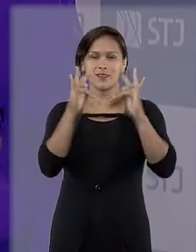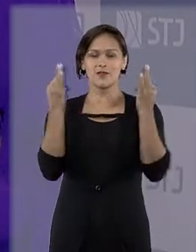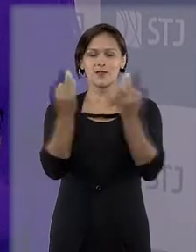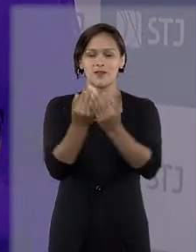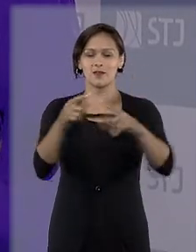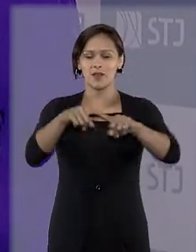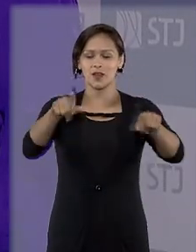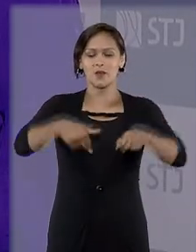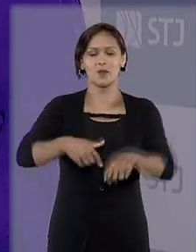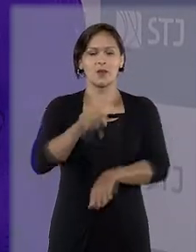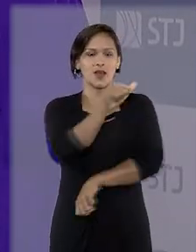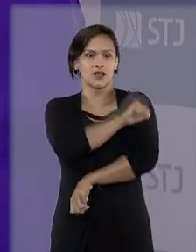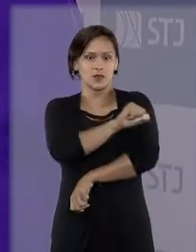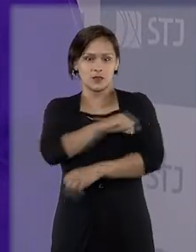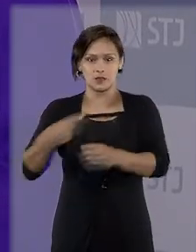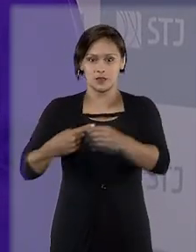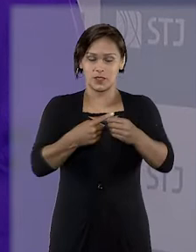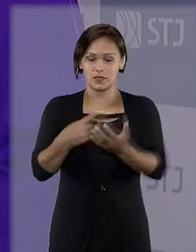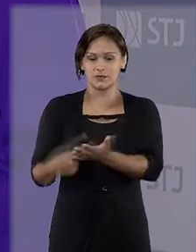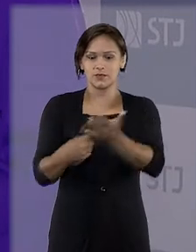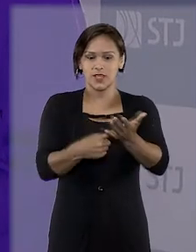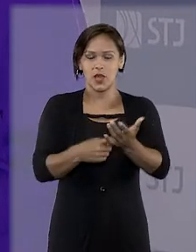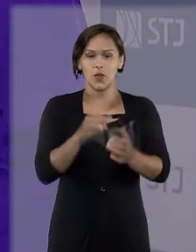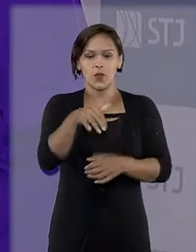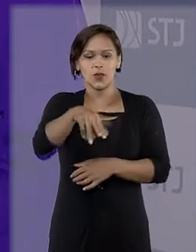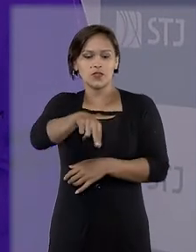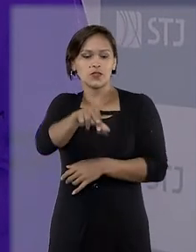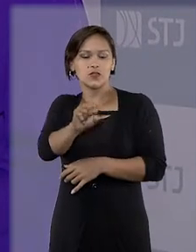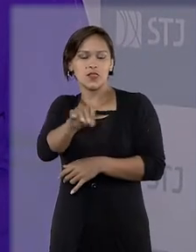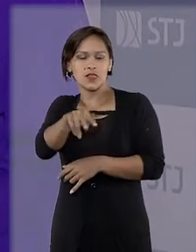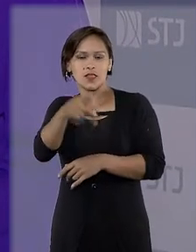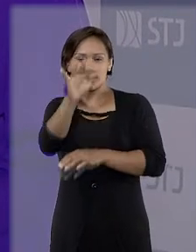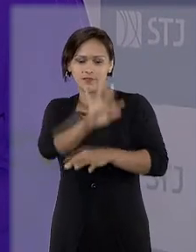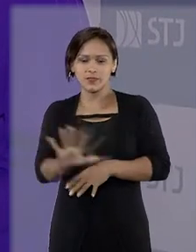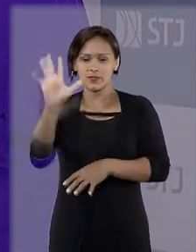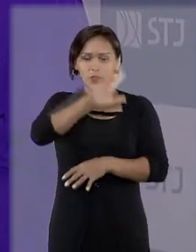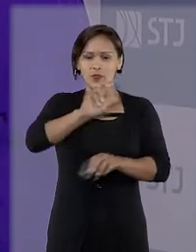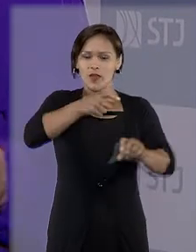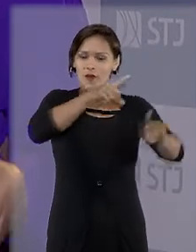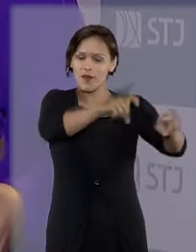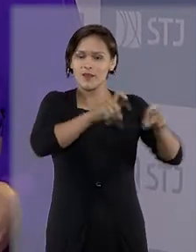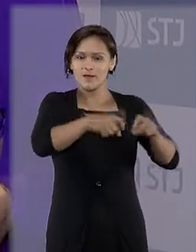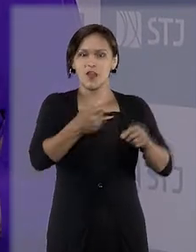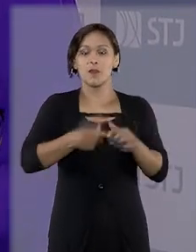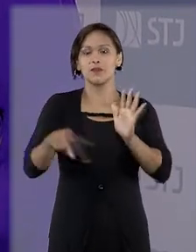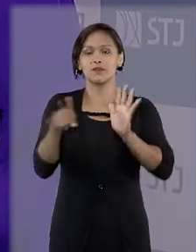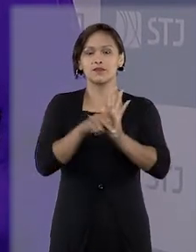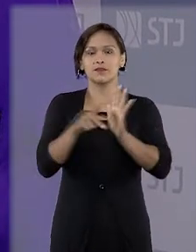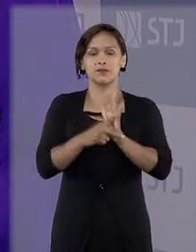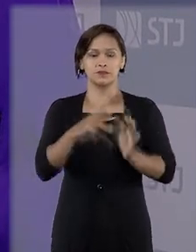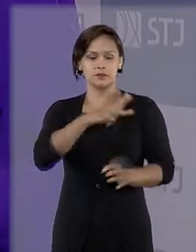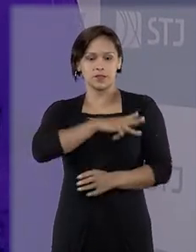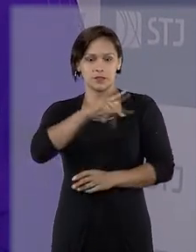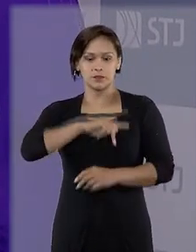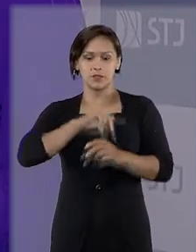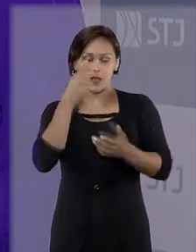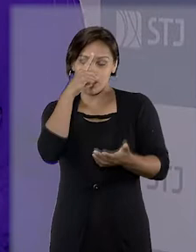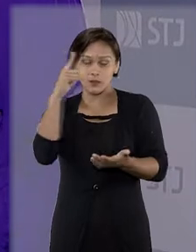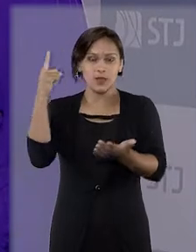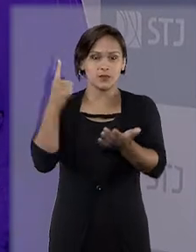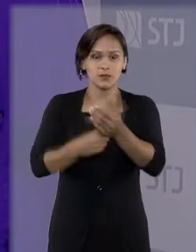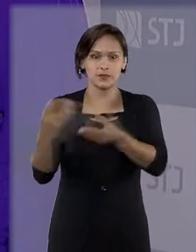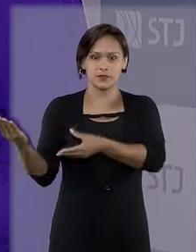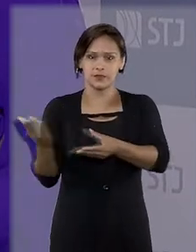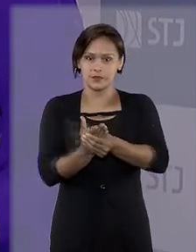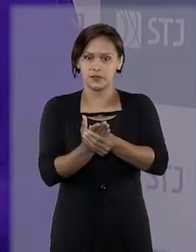assentamento rural no Rio de Janeiro. De acordo com o Instituto Nacional de Colonização e Reforma Agrária, o próprio Ministério Público Federal, autor da ação